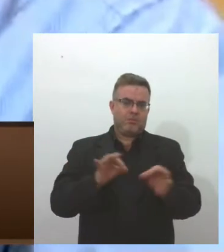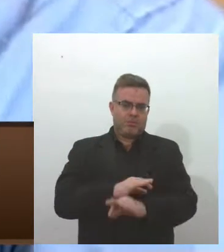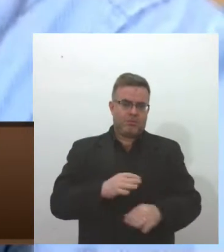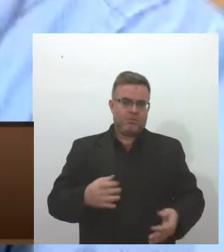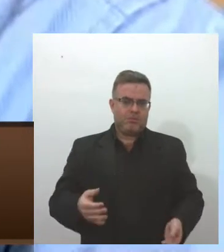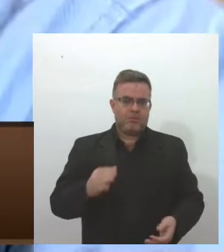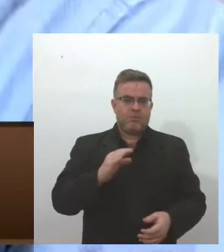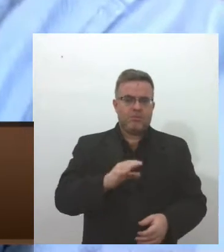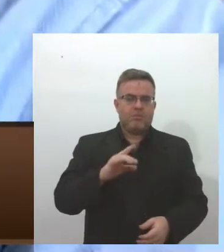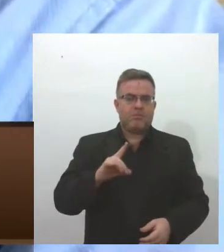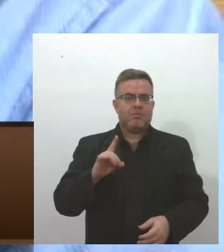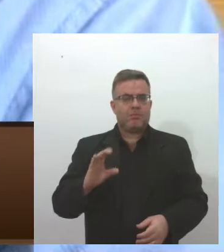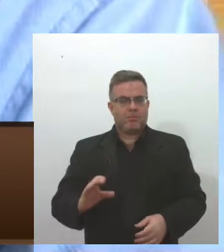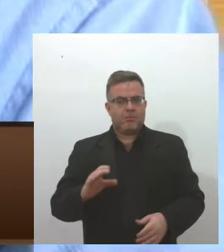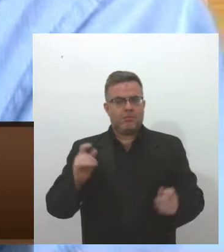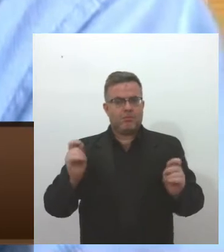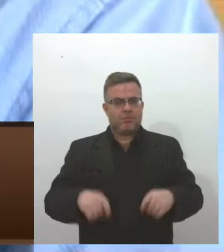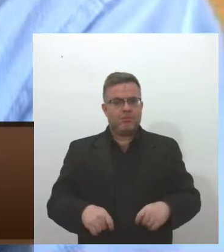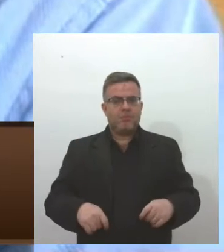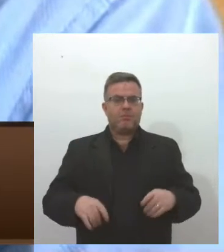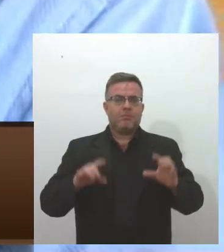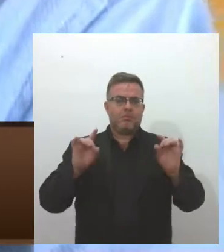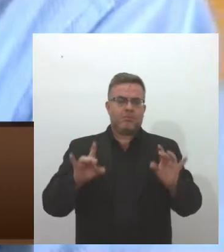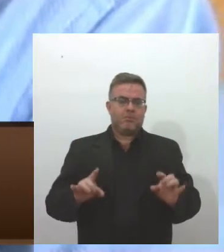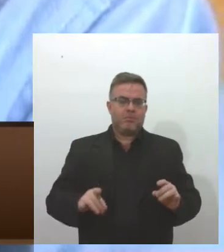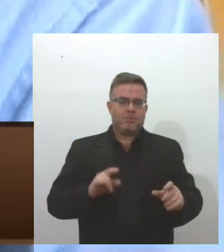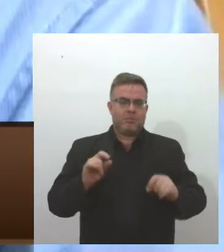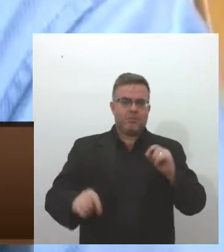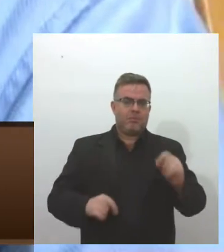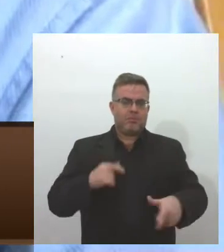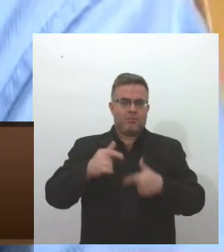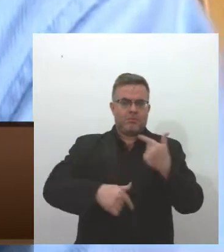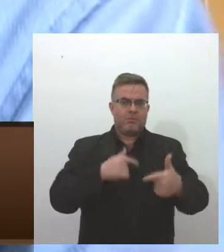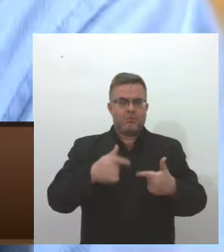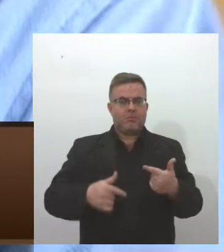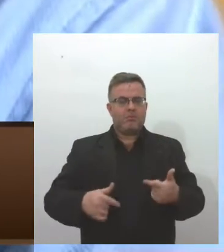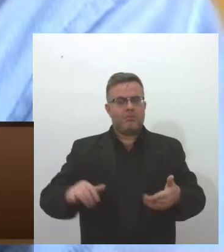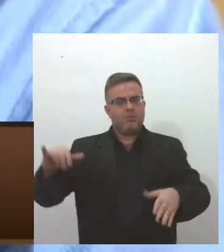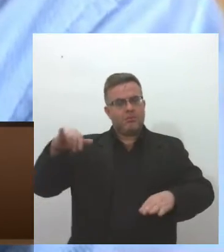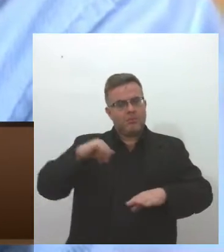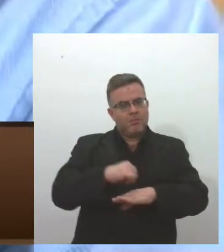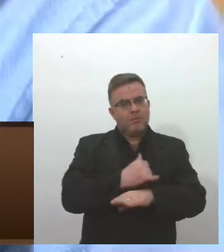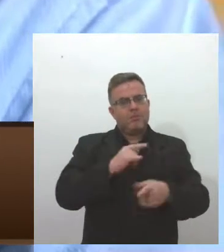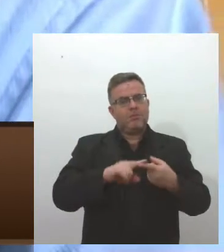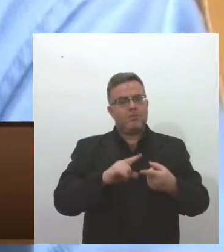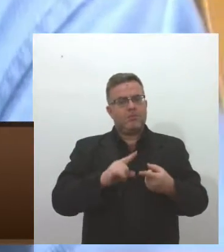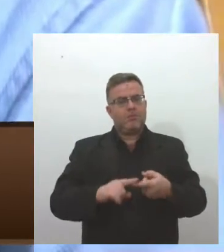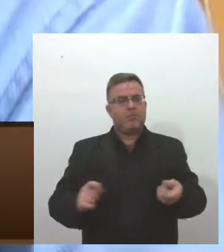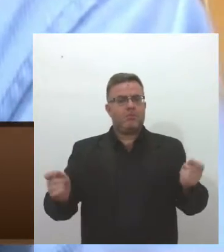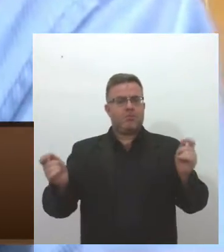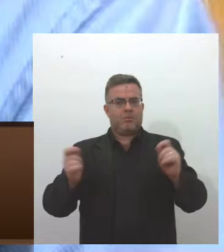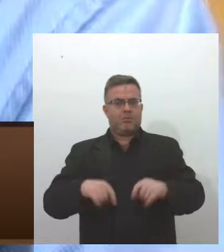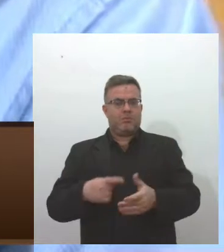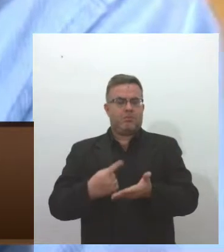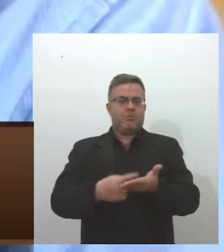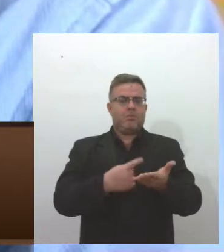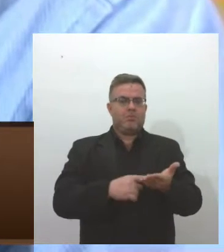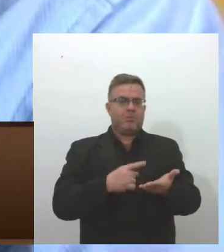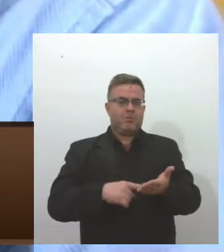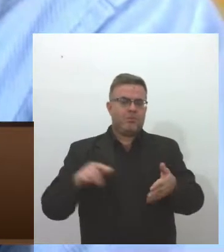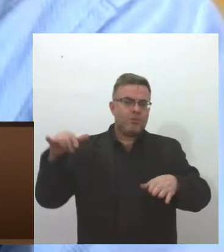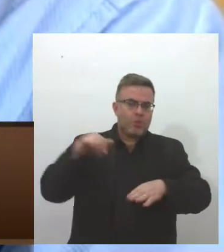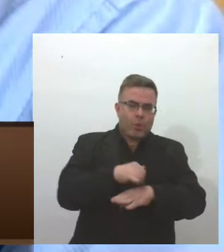uma grande operadora. Estamos trabalhando junto às companhias aéreas para que a gente possa ter mais voos. Teremos